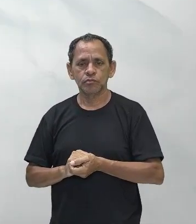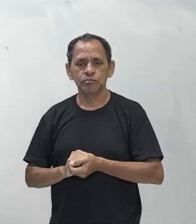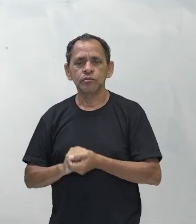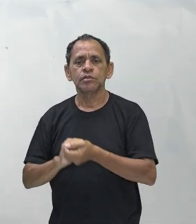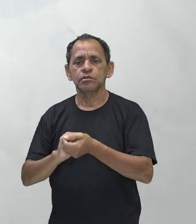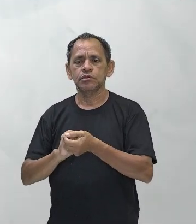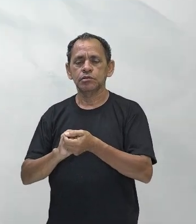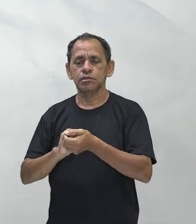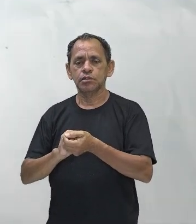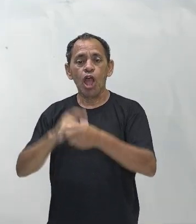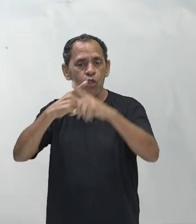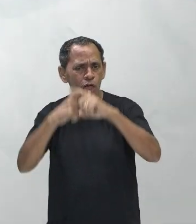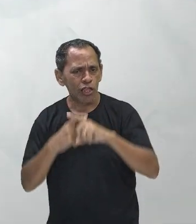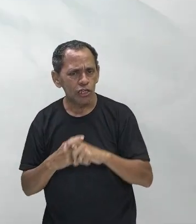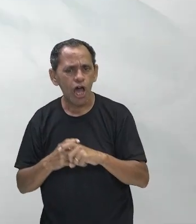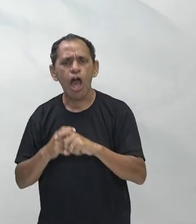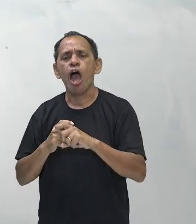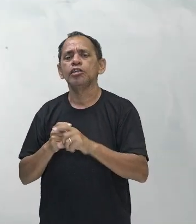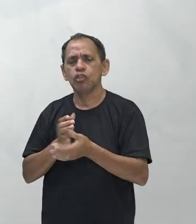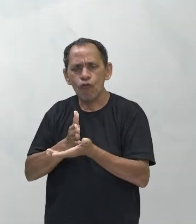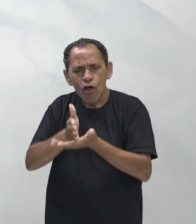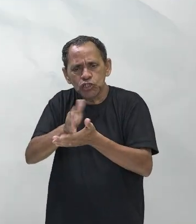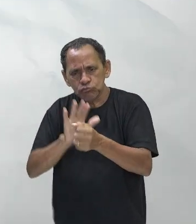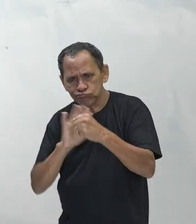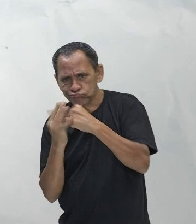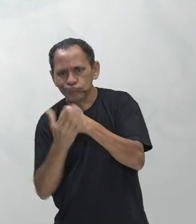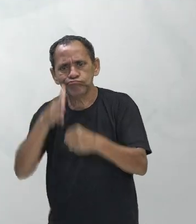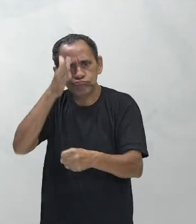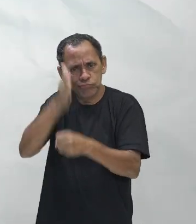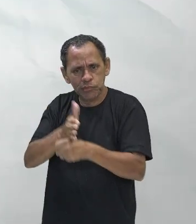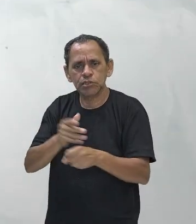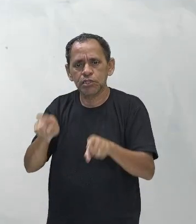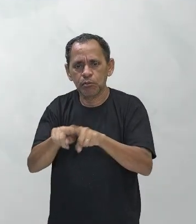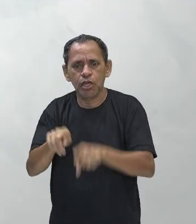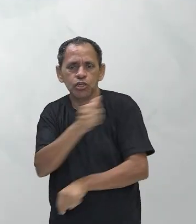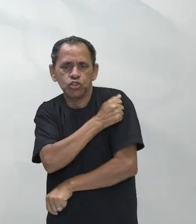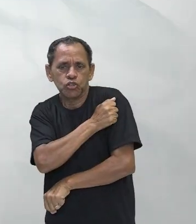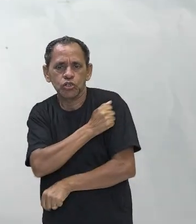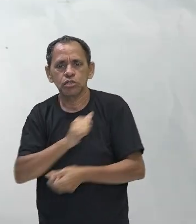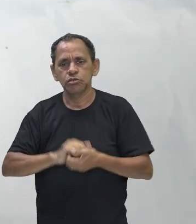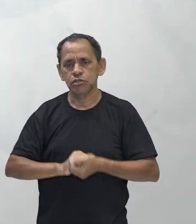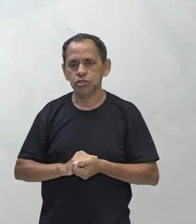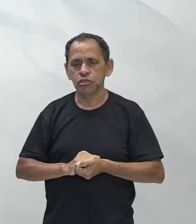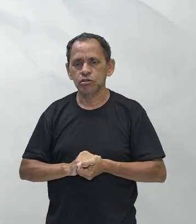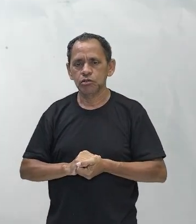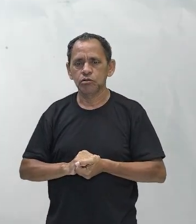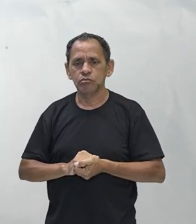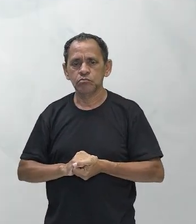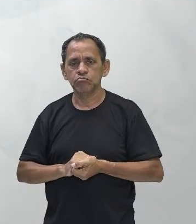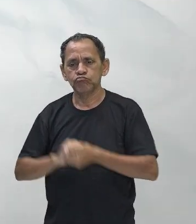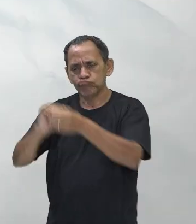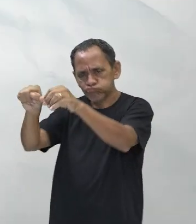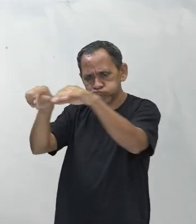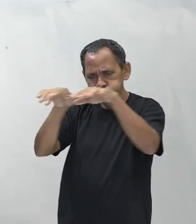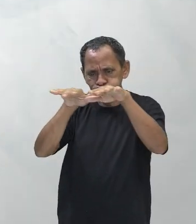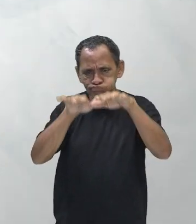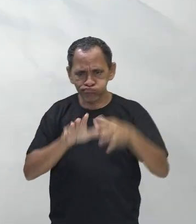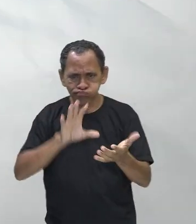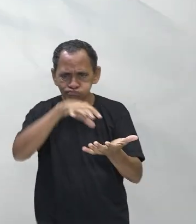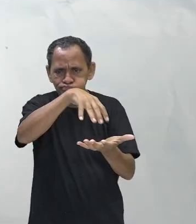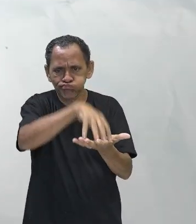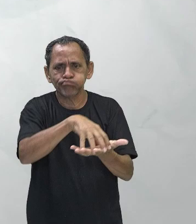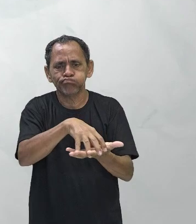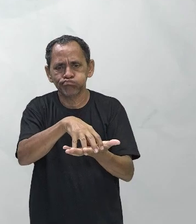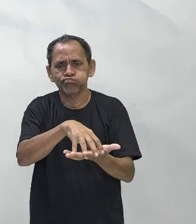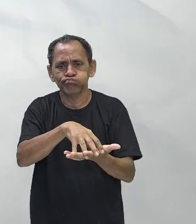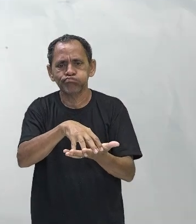do conflito, em 1942, estudantes universitários e secundaristas ocupam a sede do Clube Germânia,